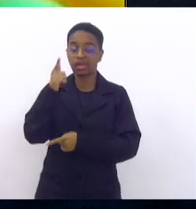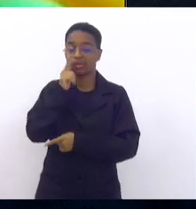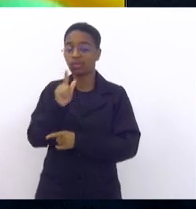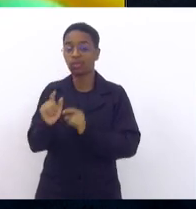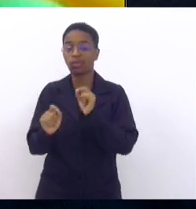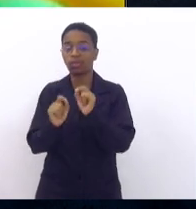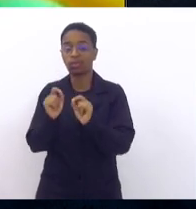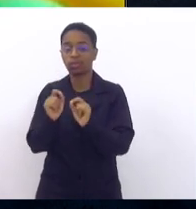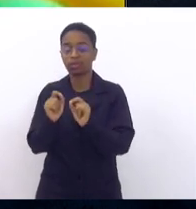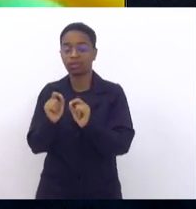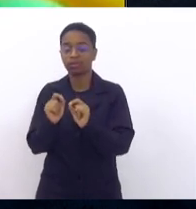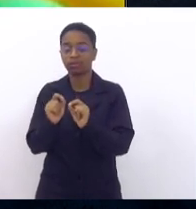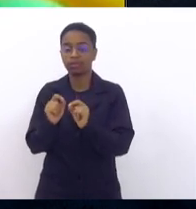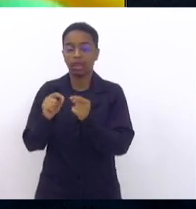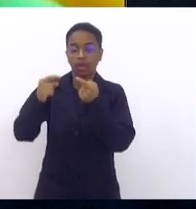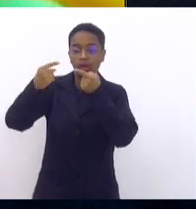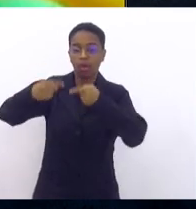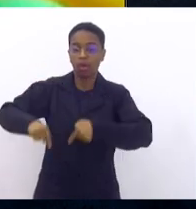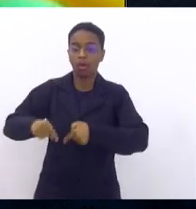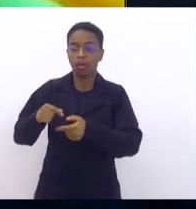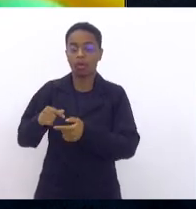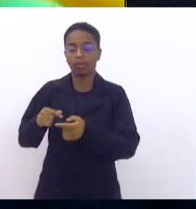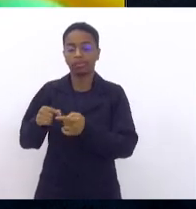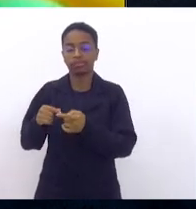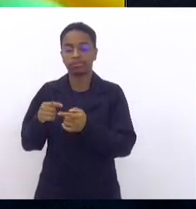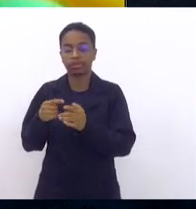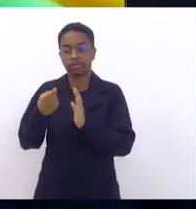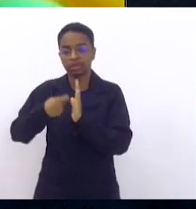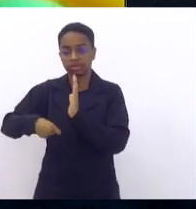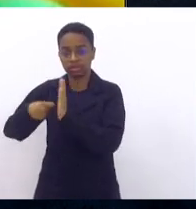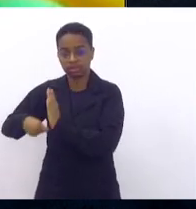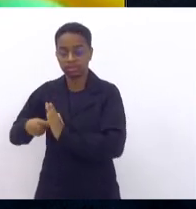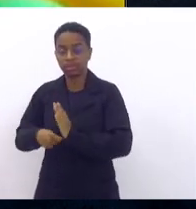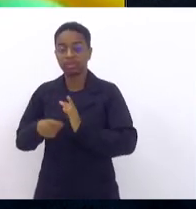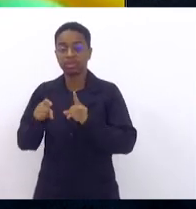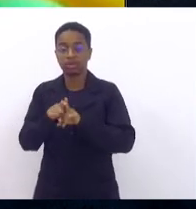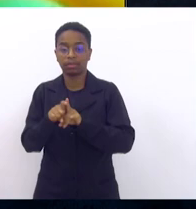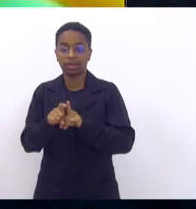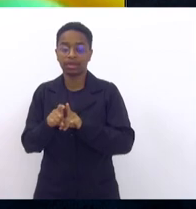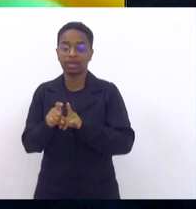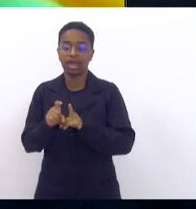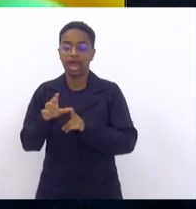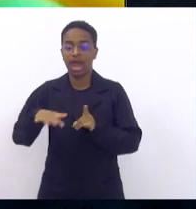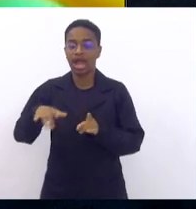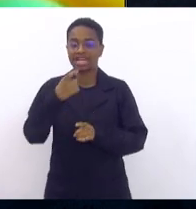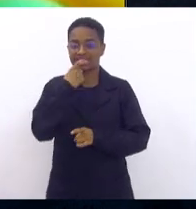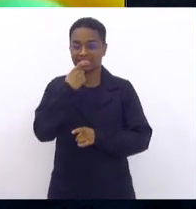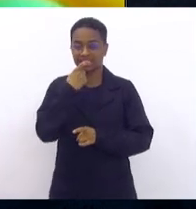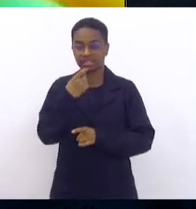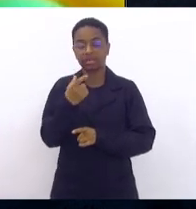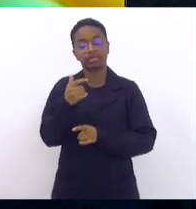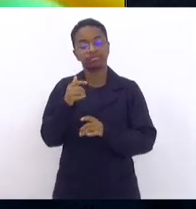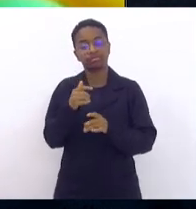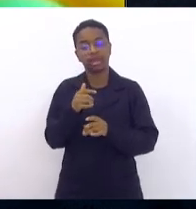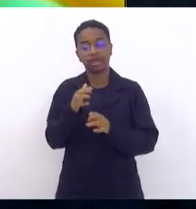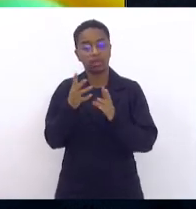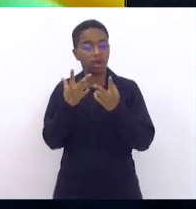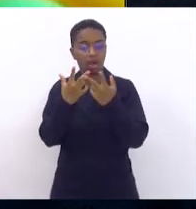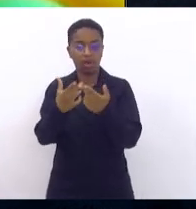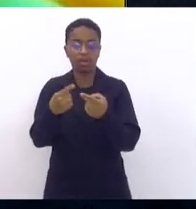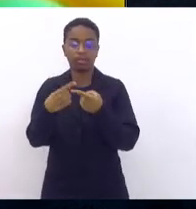competitividade tributária a indústria de transformação de plástico também não foi diferente ela se espalhou pelo país